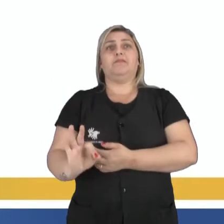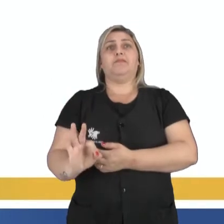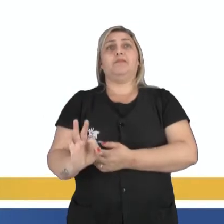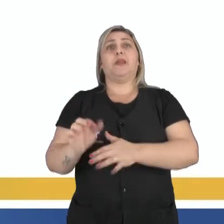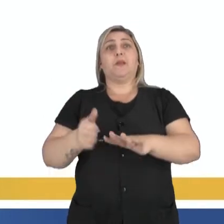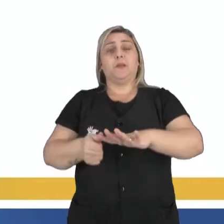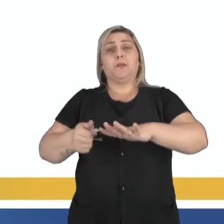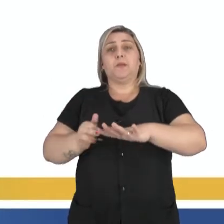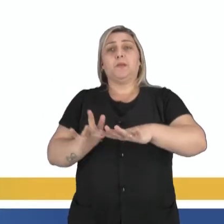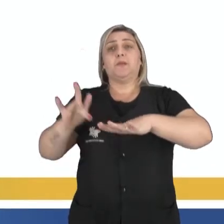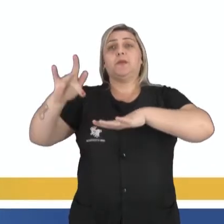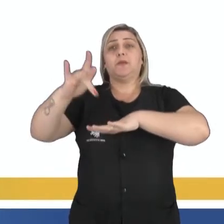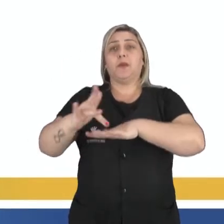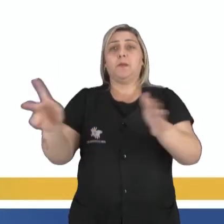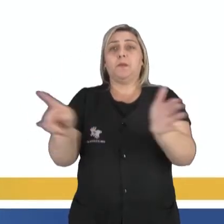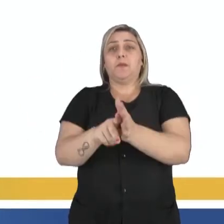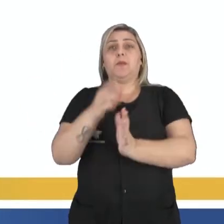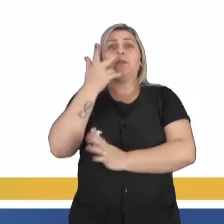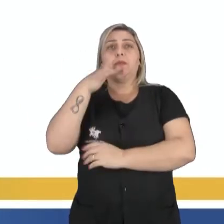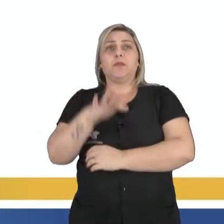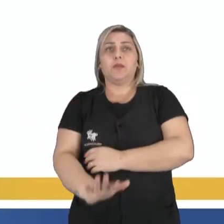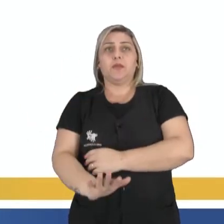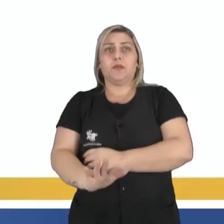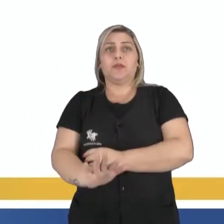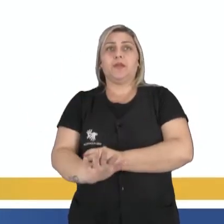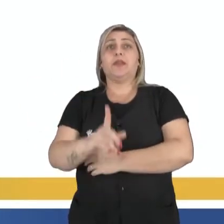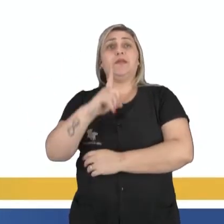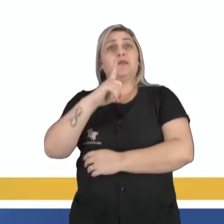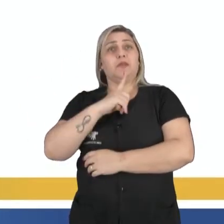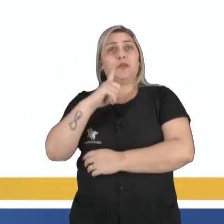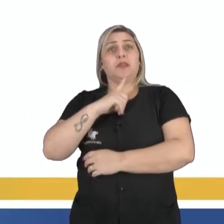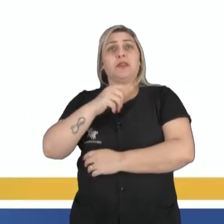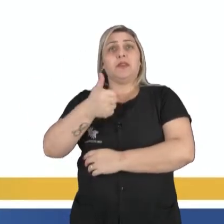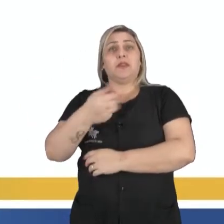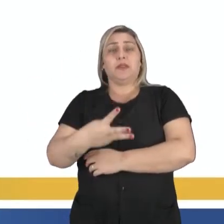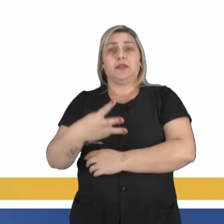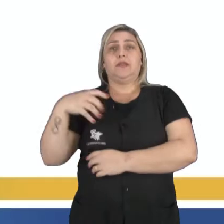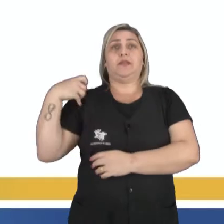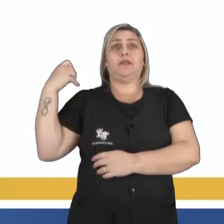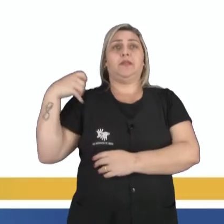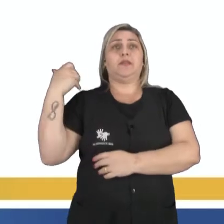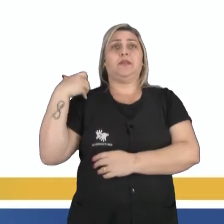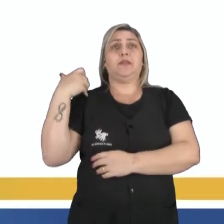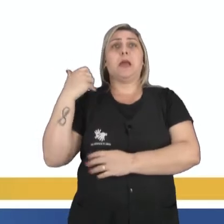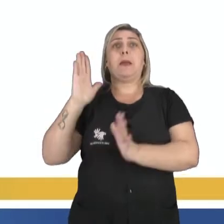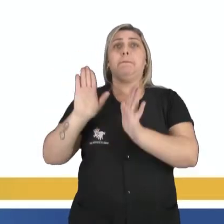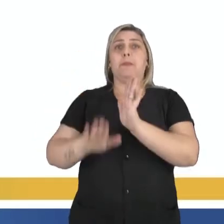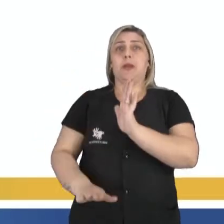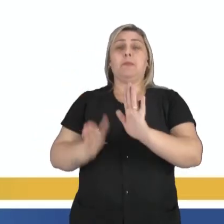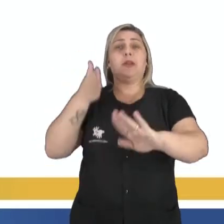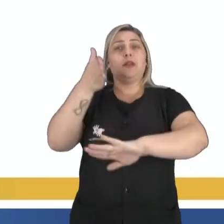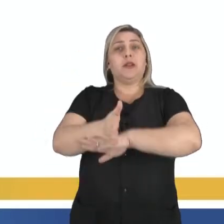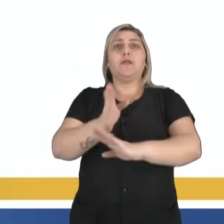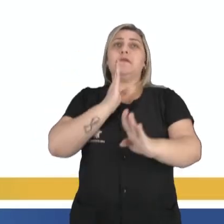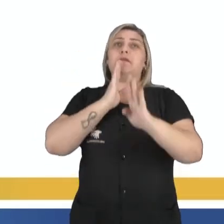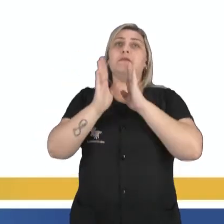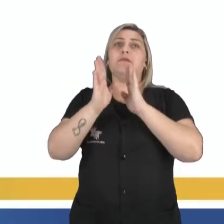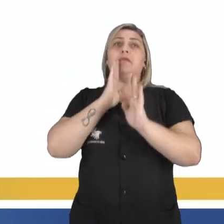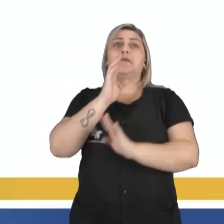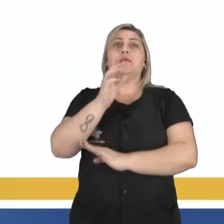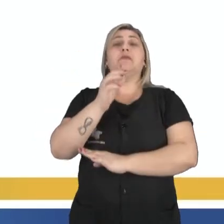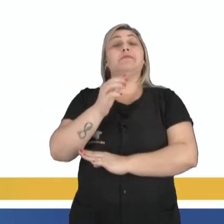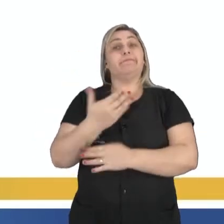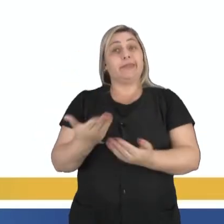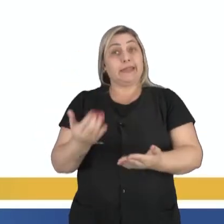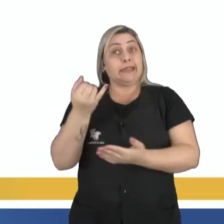estão em redes sociais infantil. Teoricamente, 13 anos é a idade mínima para entrar no